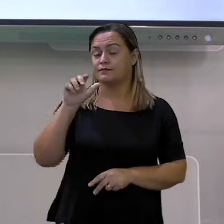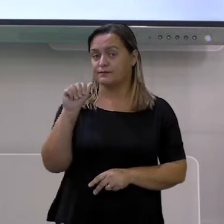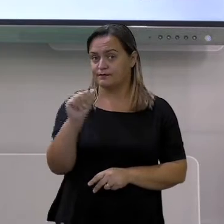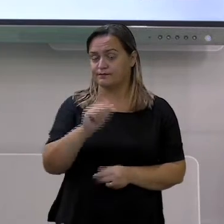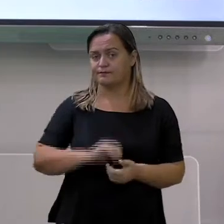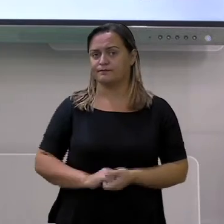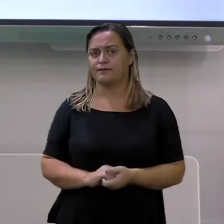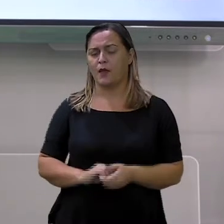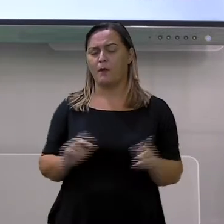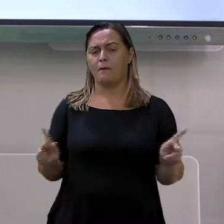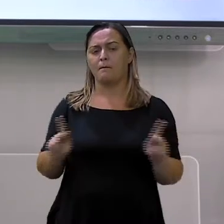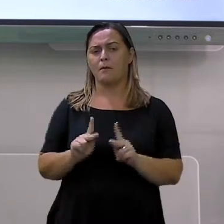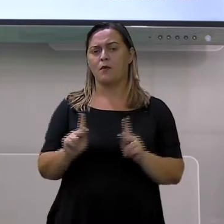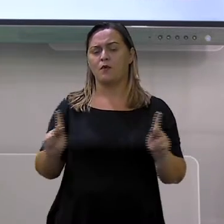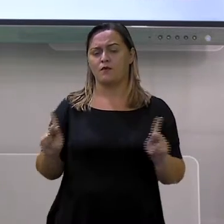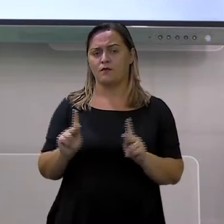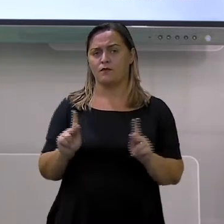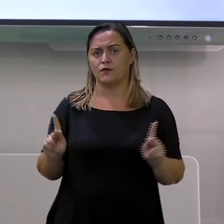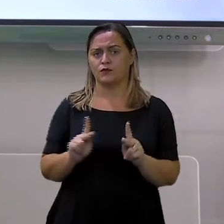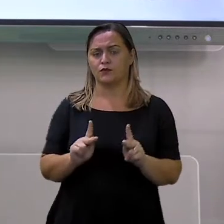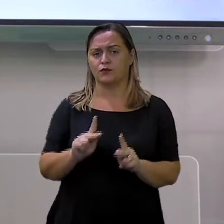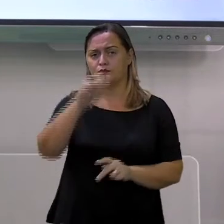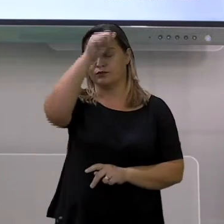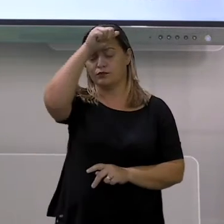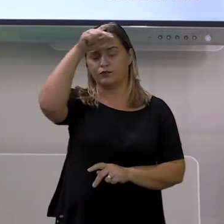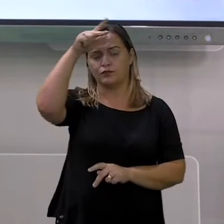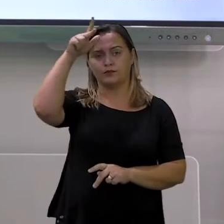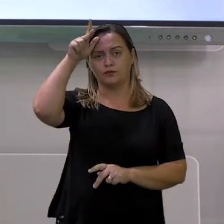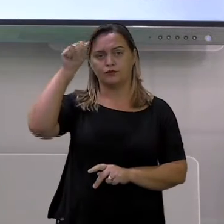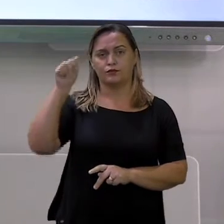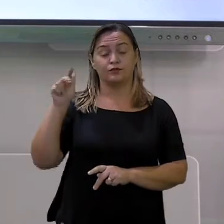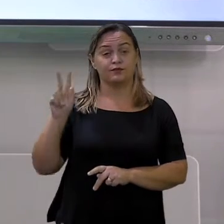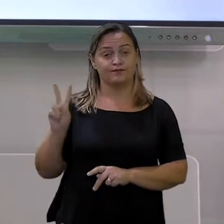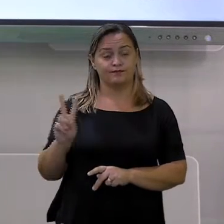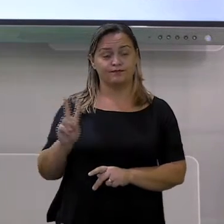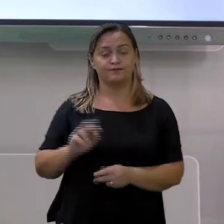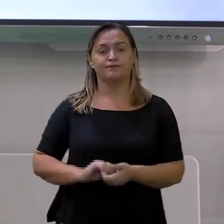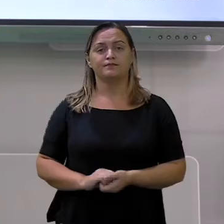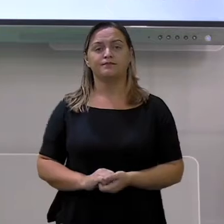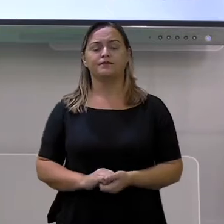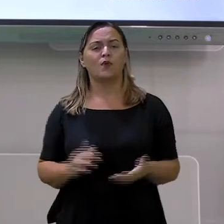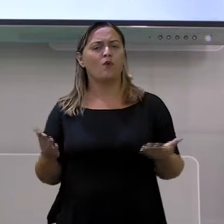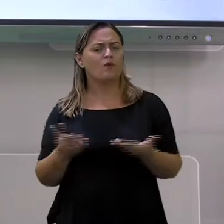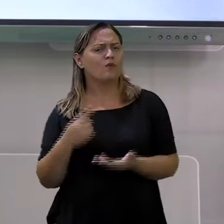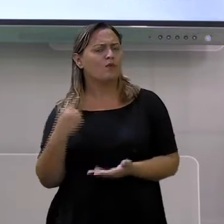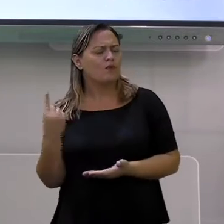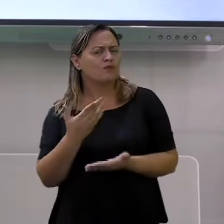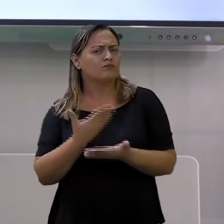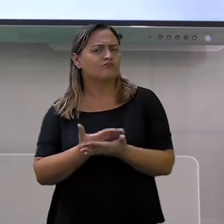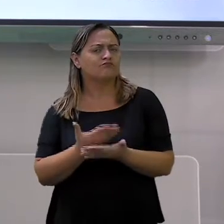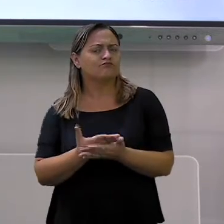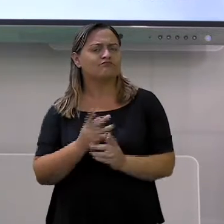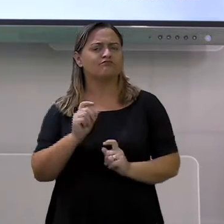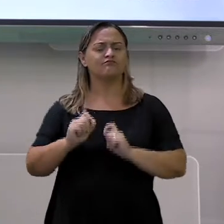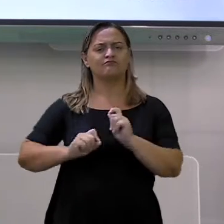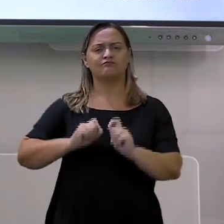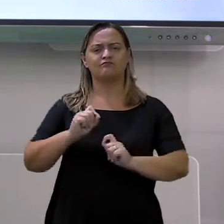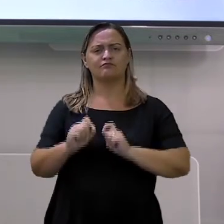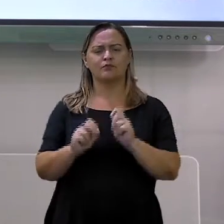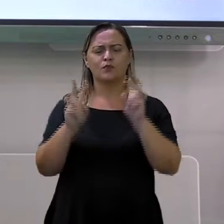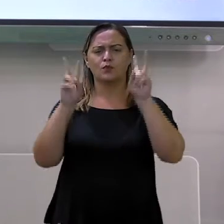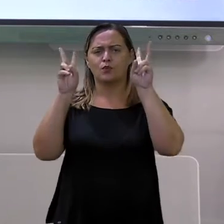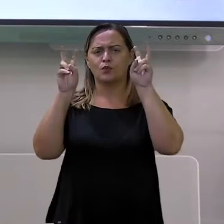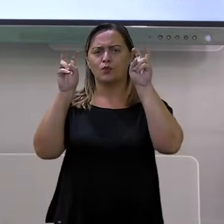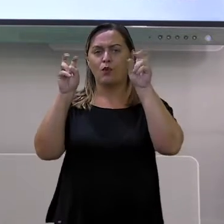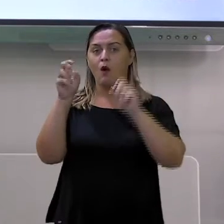de Ensino de Governador Valadares. E hoje nós vamos estudar um assunto emblemático